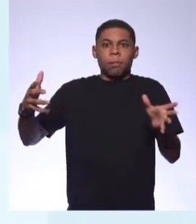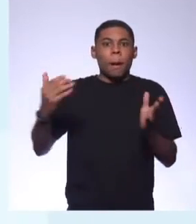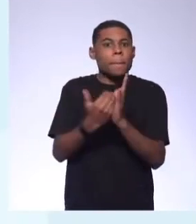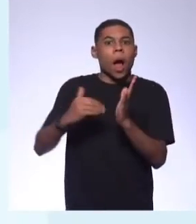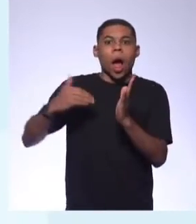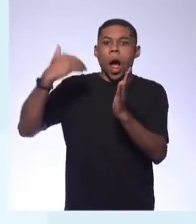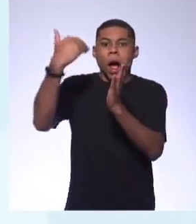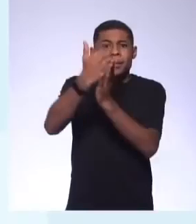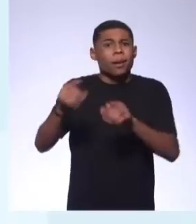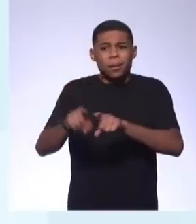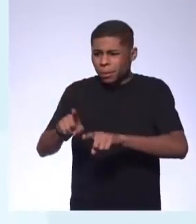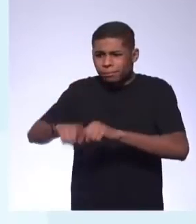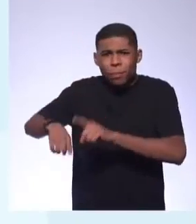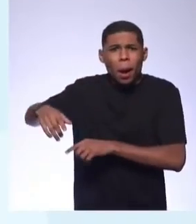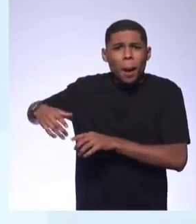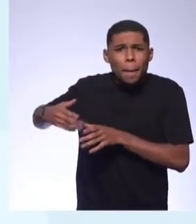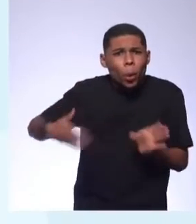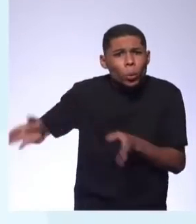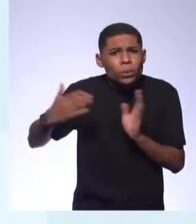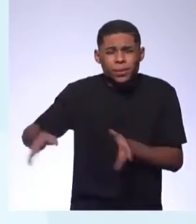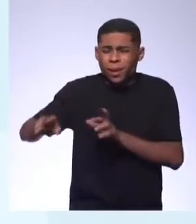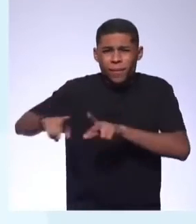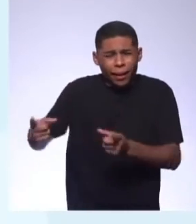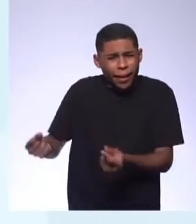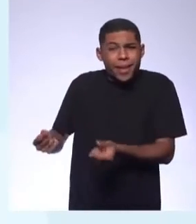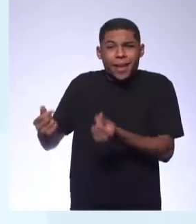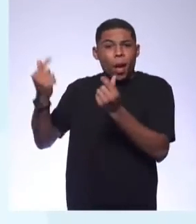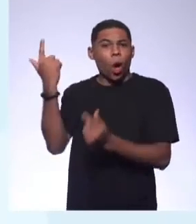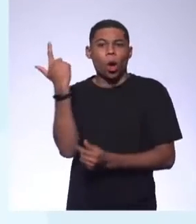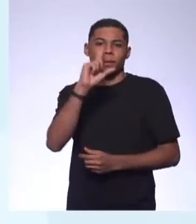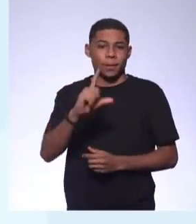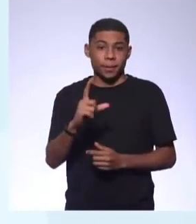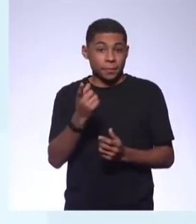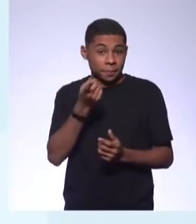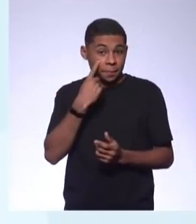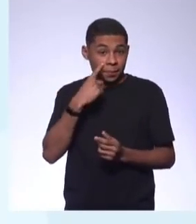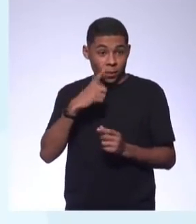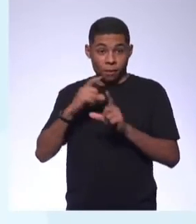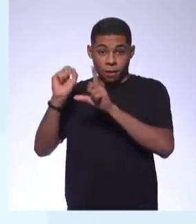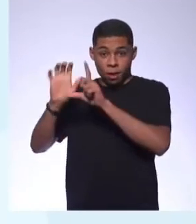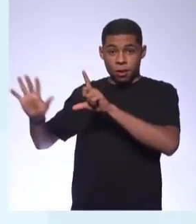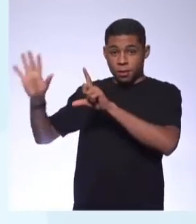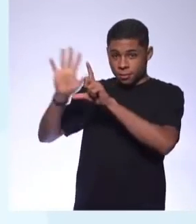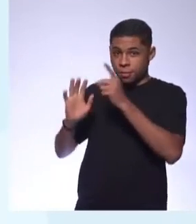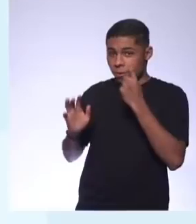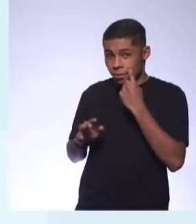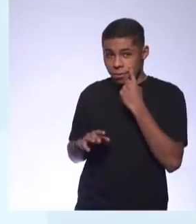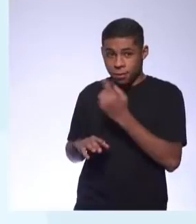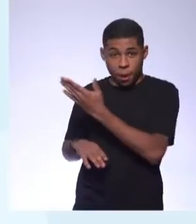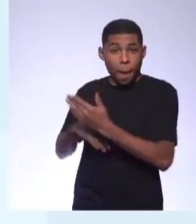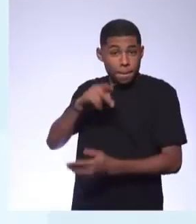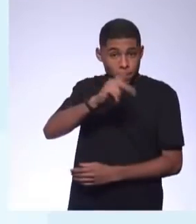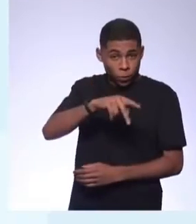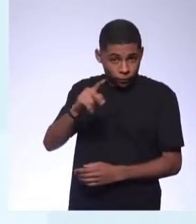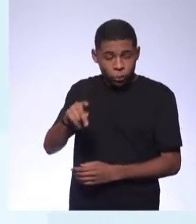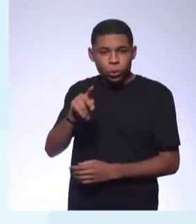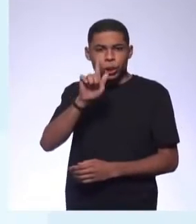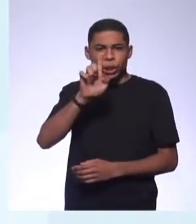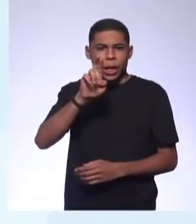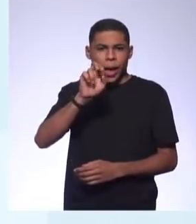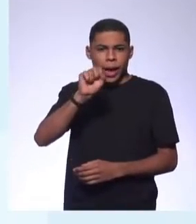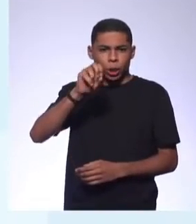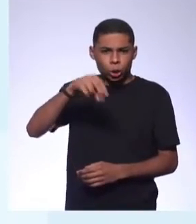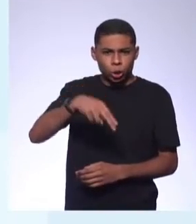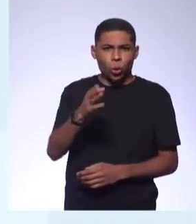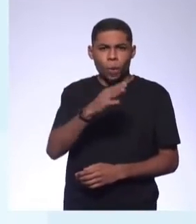a produção das riquezas. Então, nós estamos vendo aí na charge elaborada pelo professor Gerson Francisco de